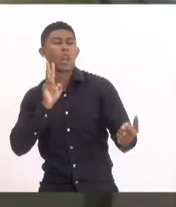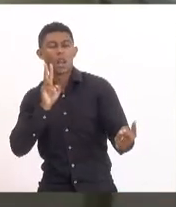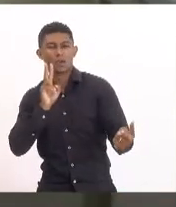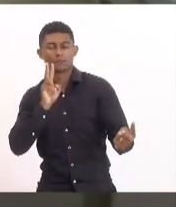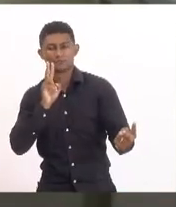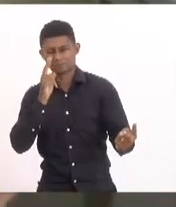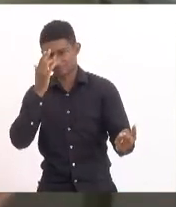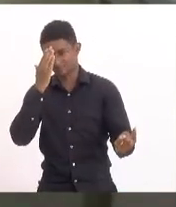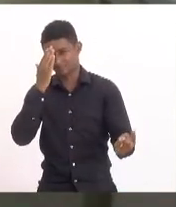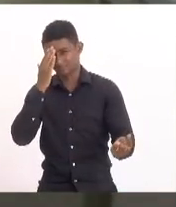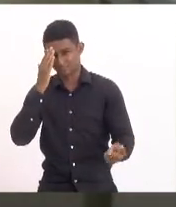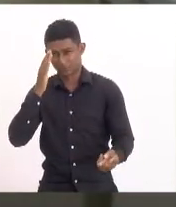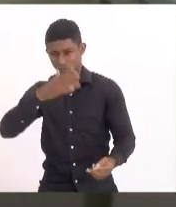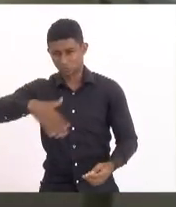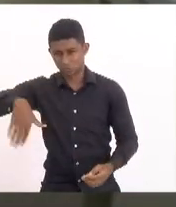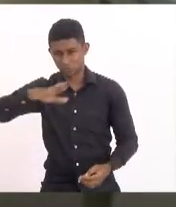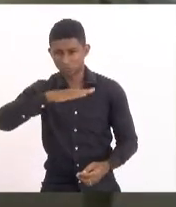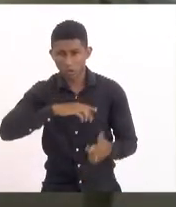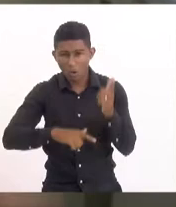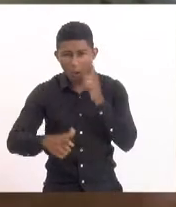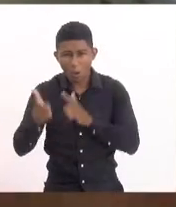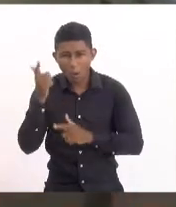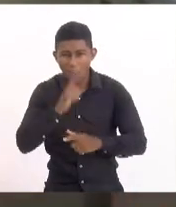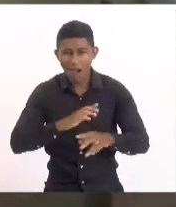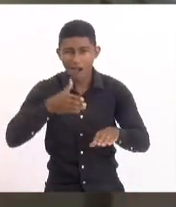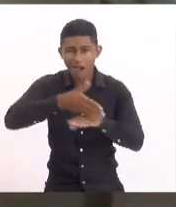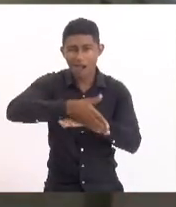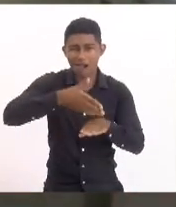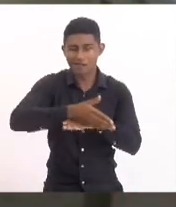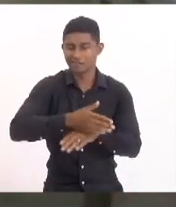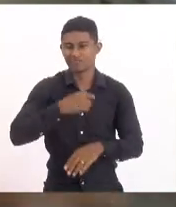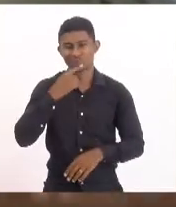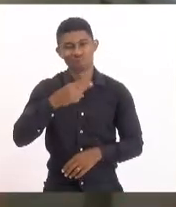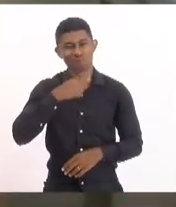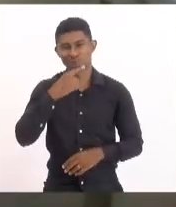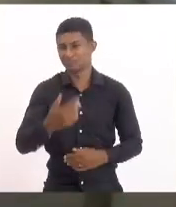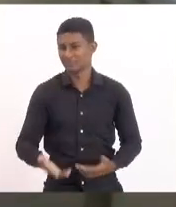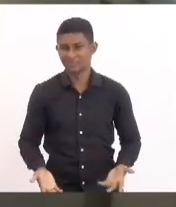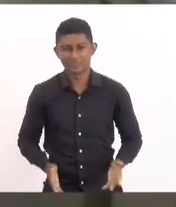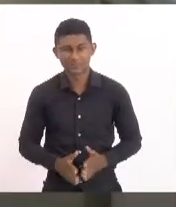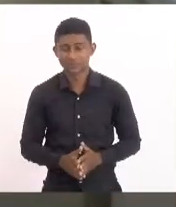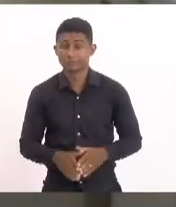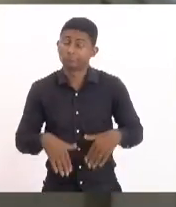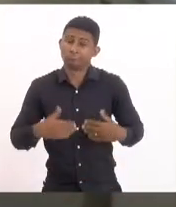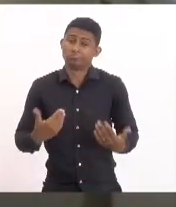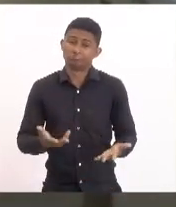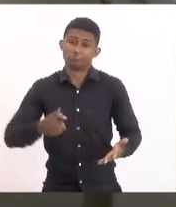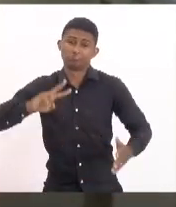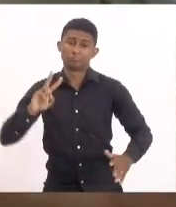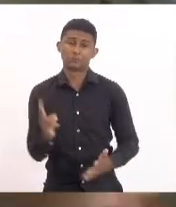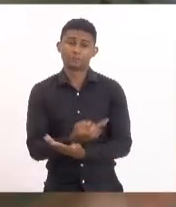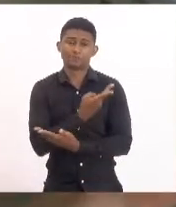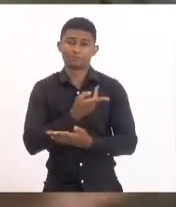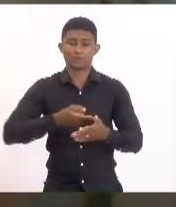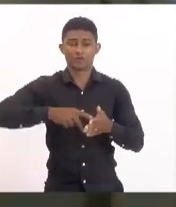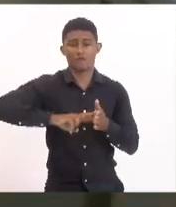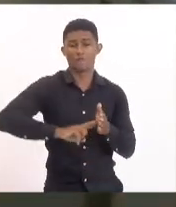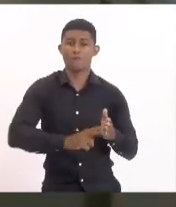poucos, não é para todos, né? Elas ficam também sujeitas a todas essas variantes,